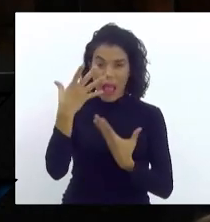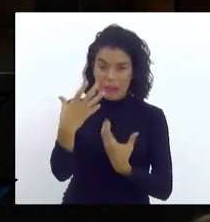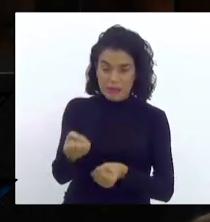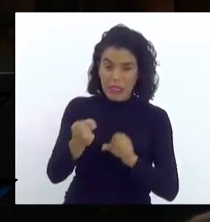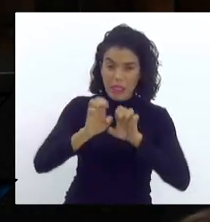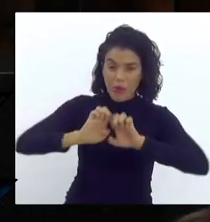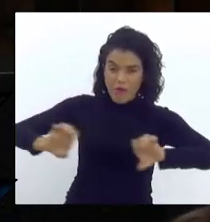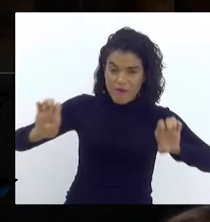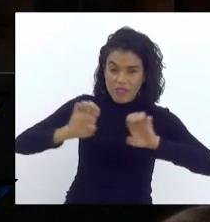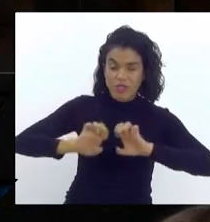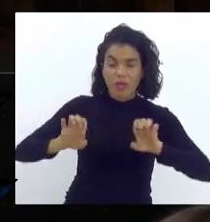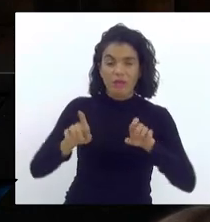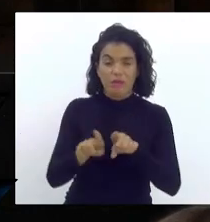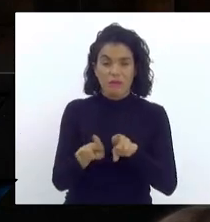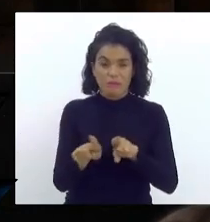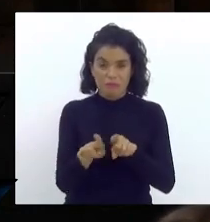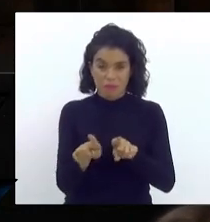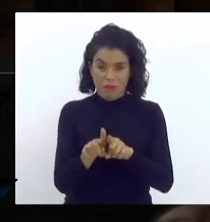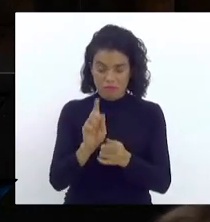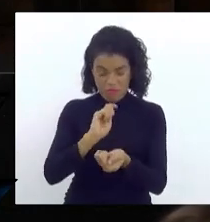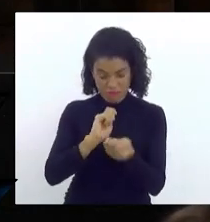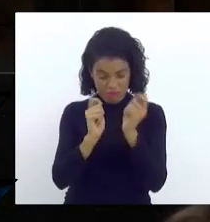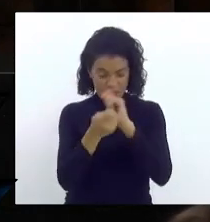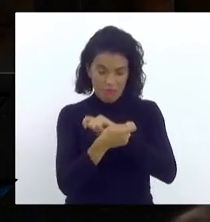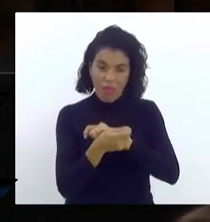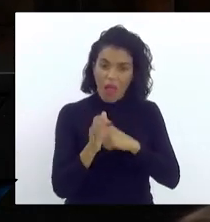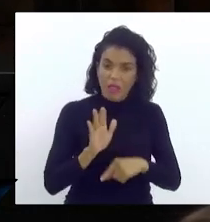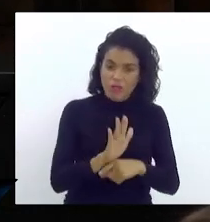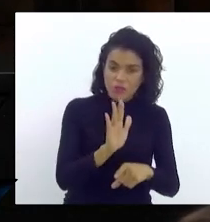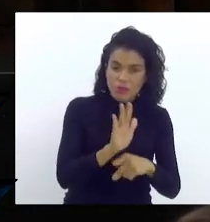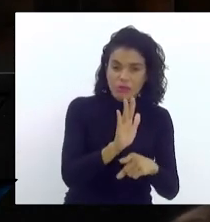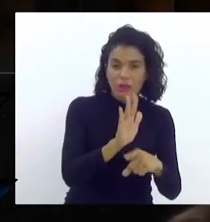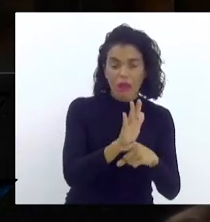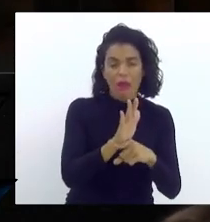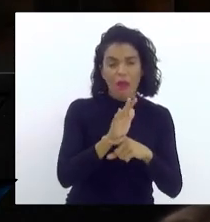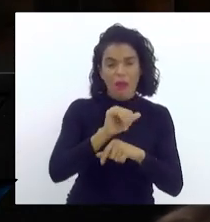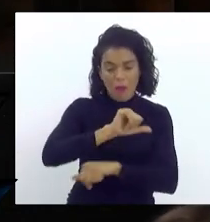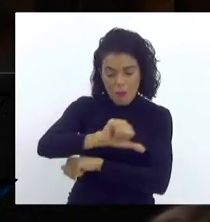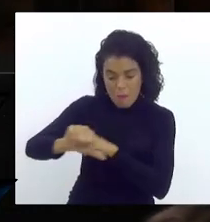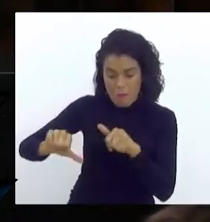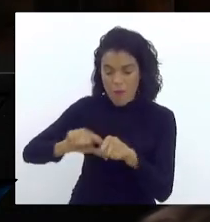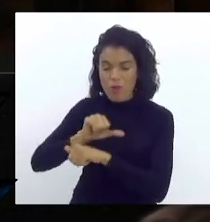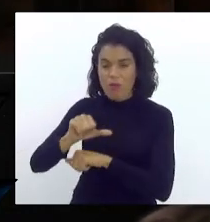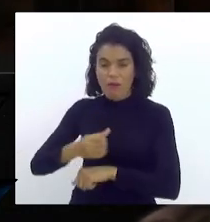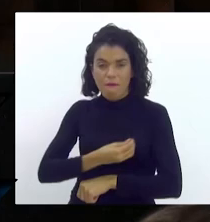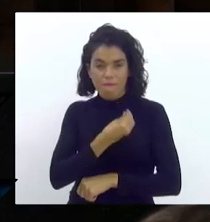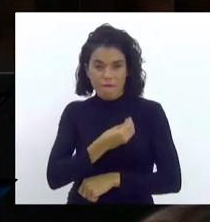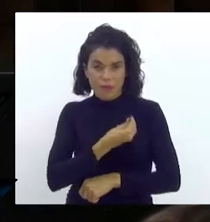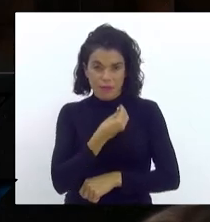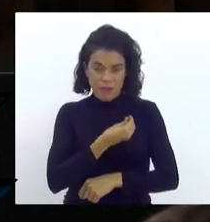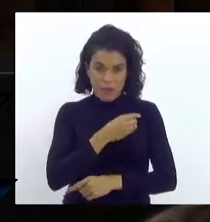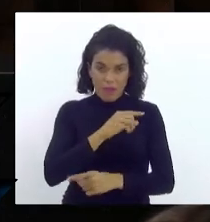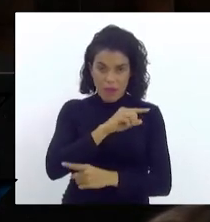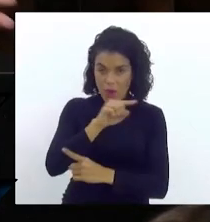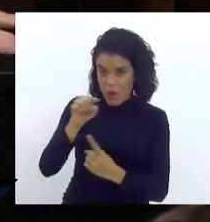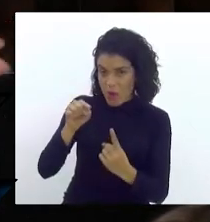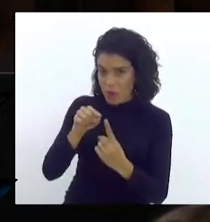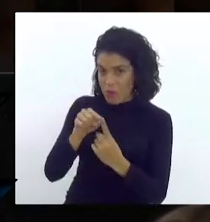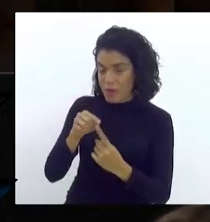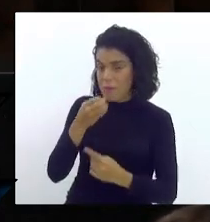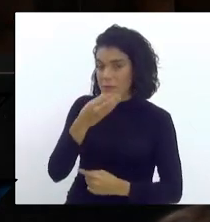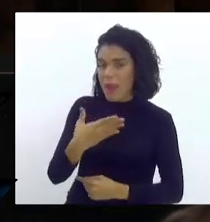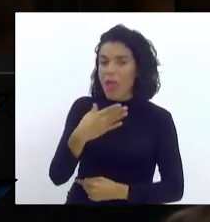Evangelho, aceita Cristo, que se torna, procura fazer o bem, procura mudar seu estilo de vida para o bem, é um